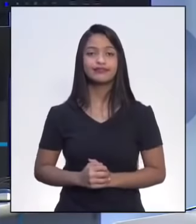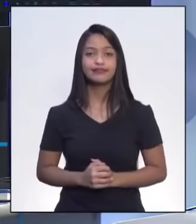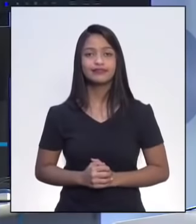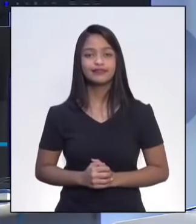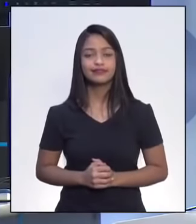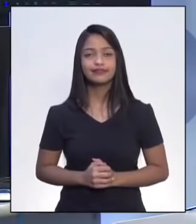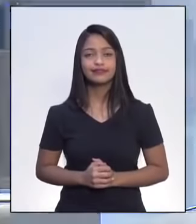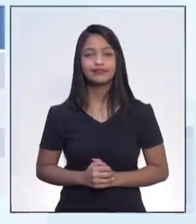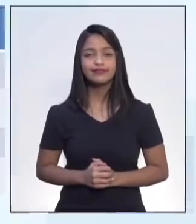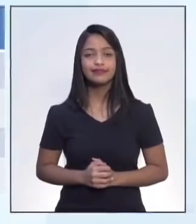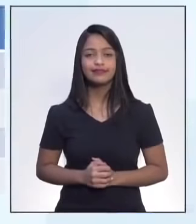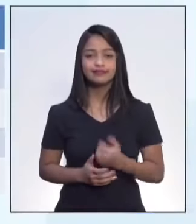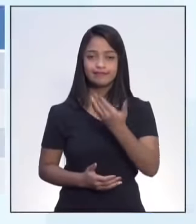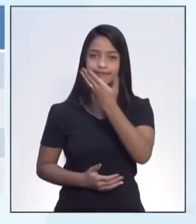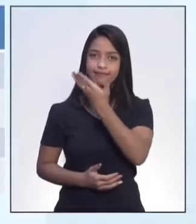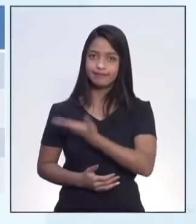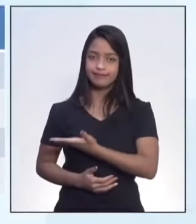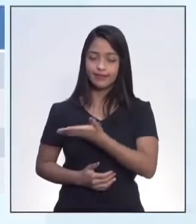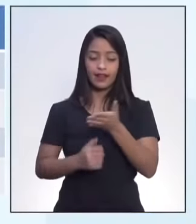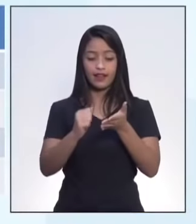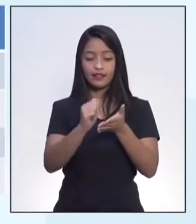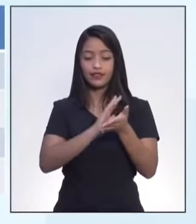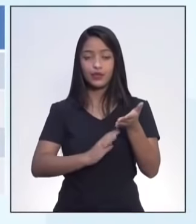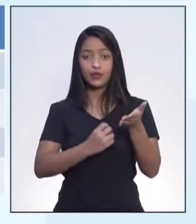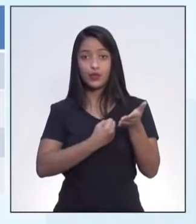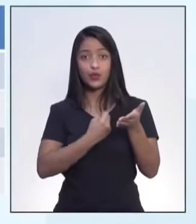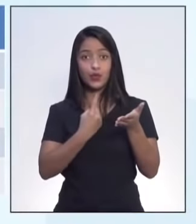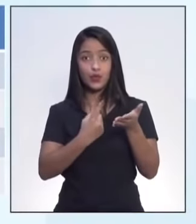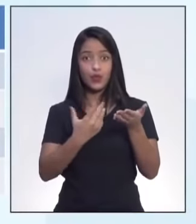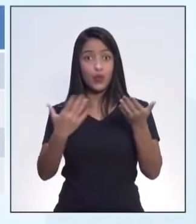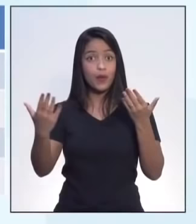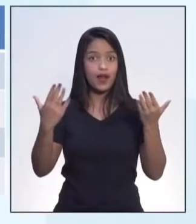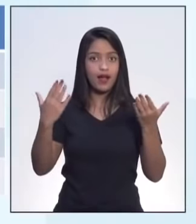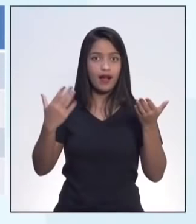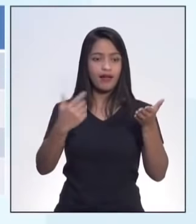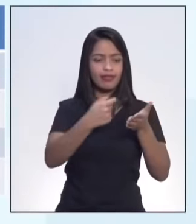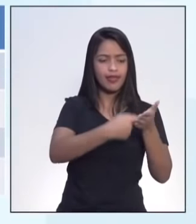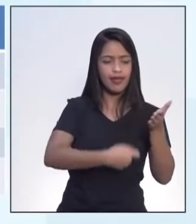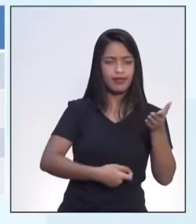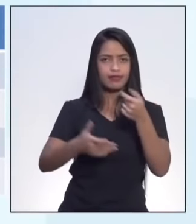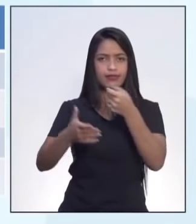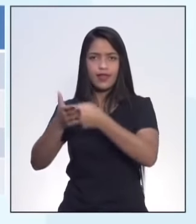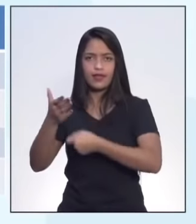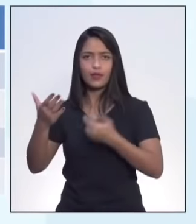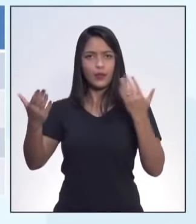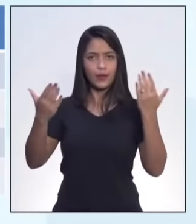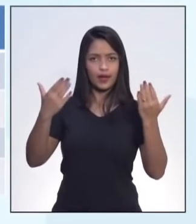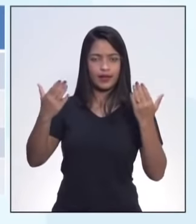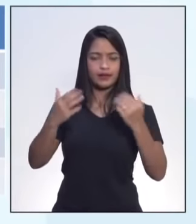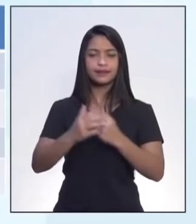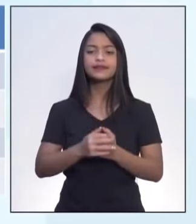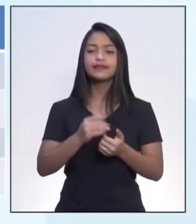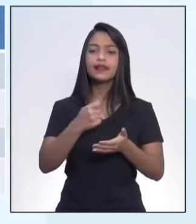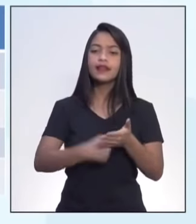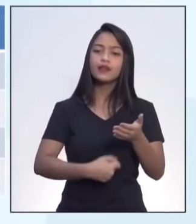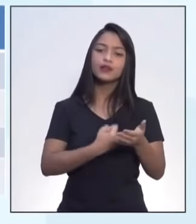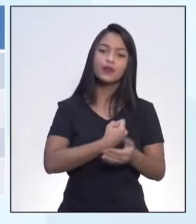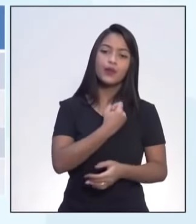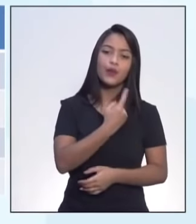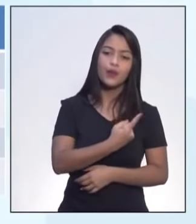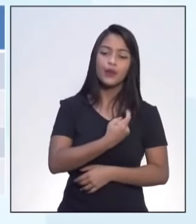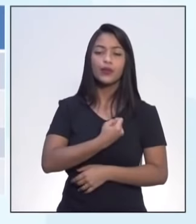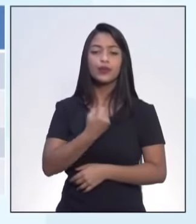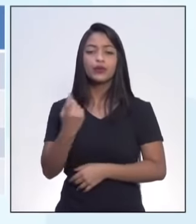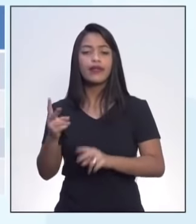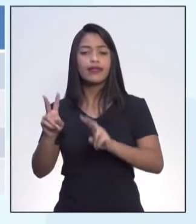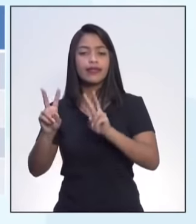Aí, então tem lá, atividade 1, comparando os textos. Os textos 1 e 2 tratam do mesmo assunto,